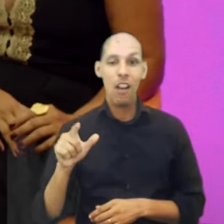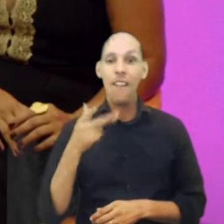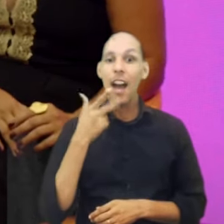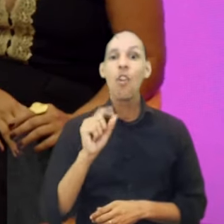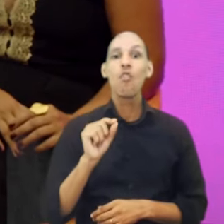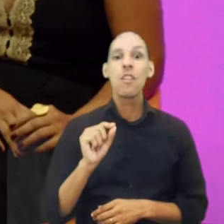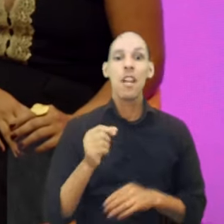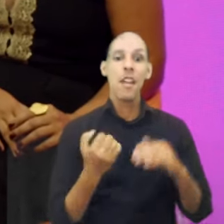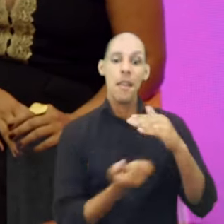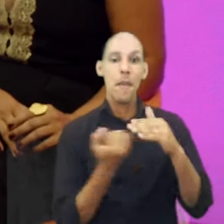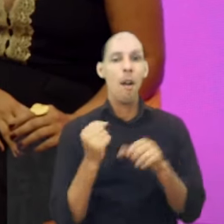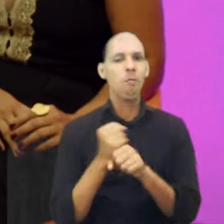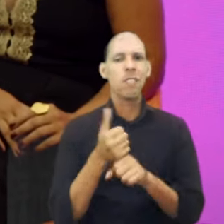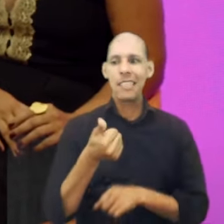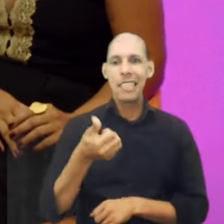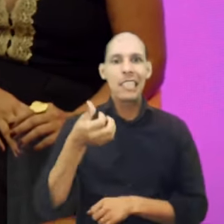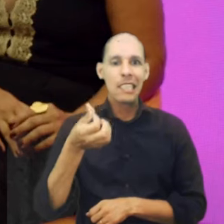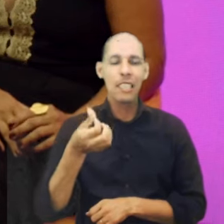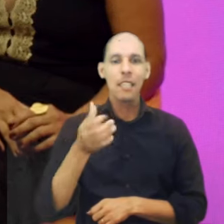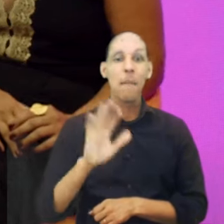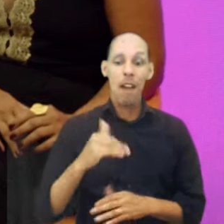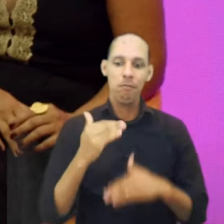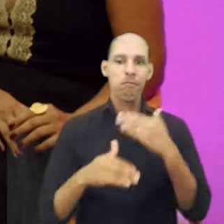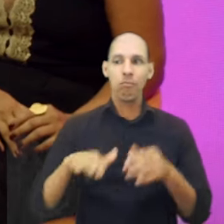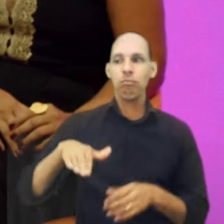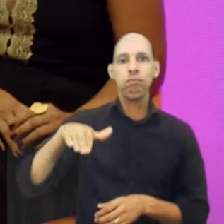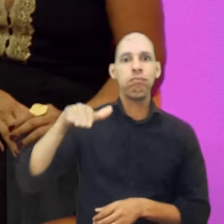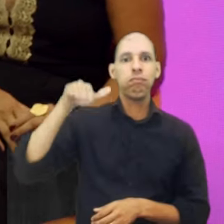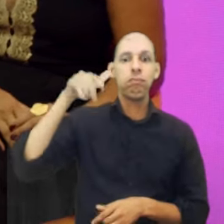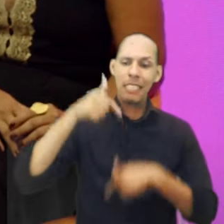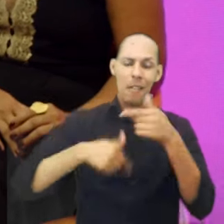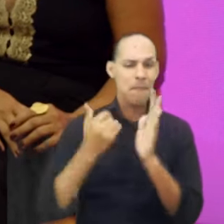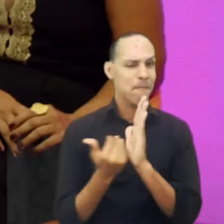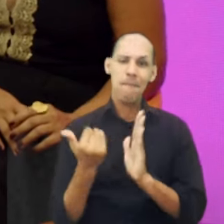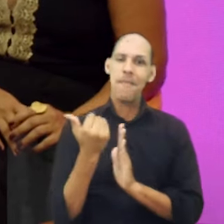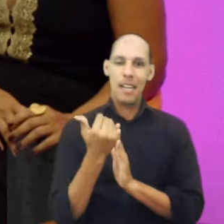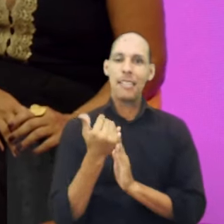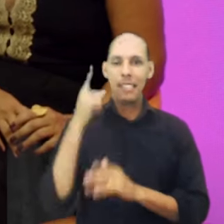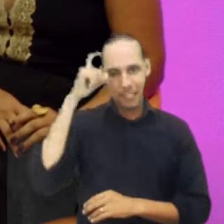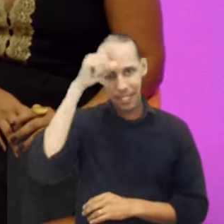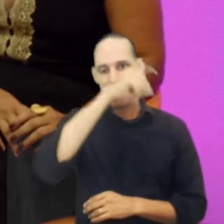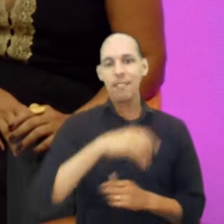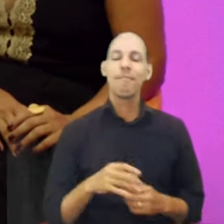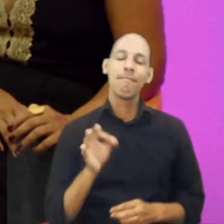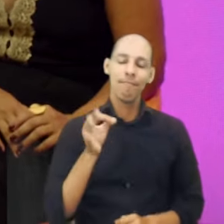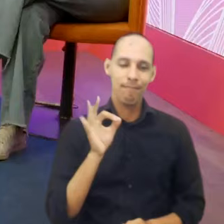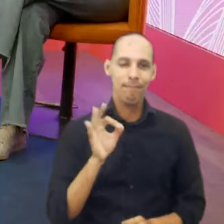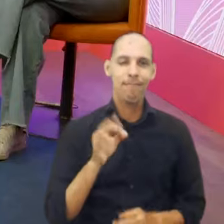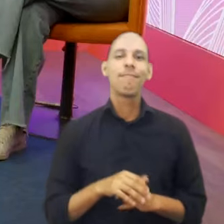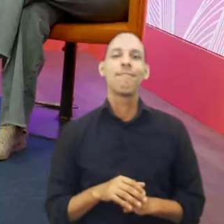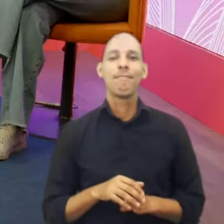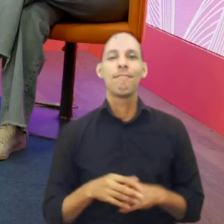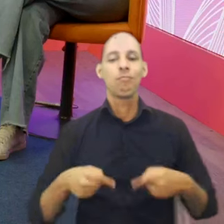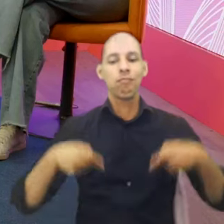tanto 16 anos, trabalho dobrado. Ela está crescendo e crescer traz inúmeros desafios. Exatamente. Sim.